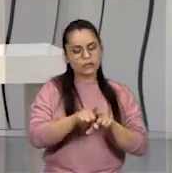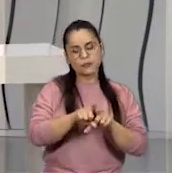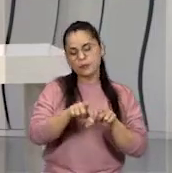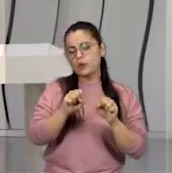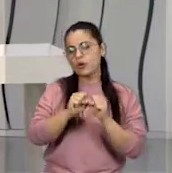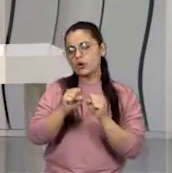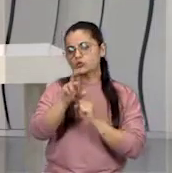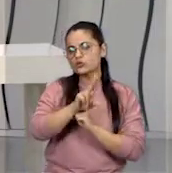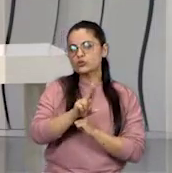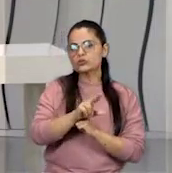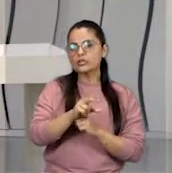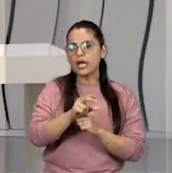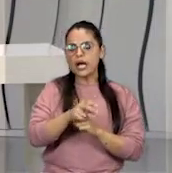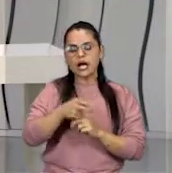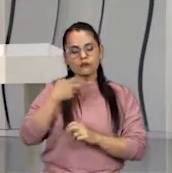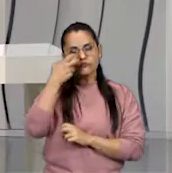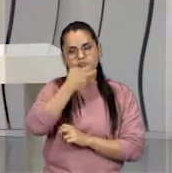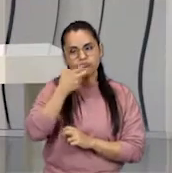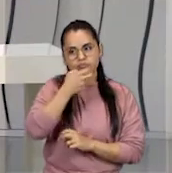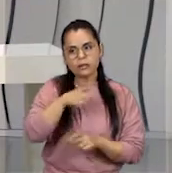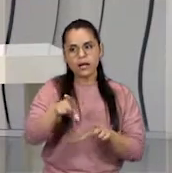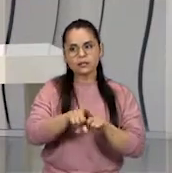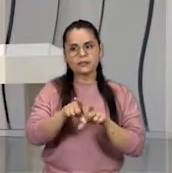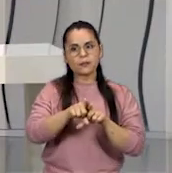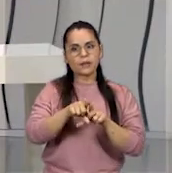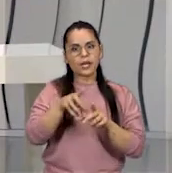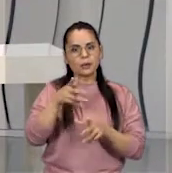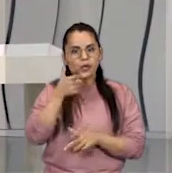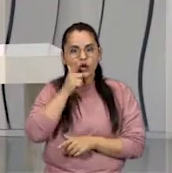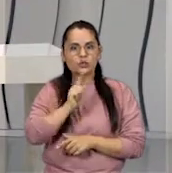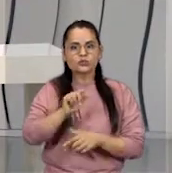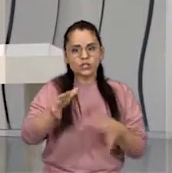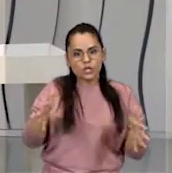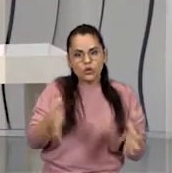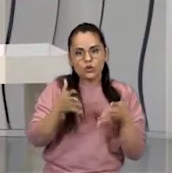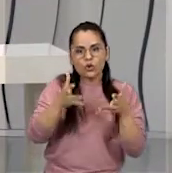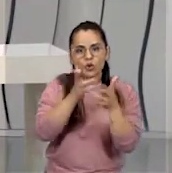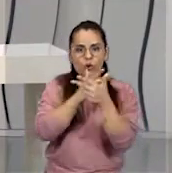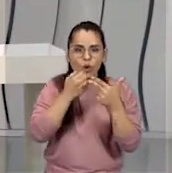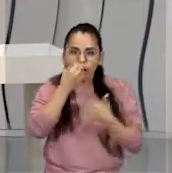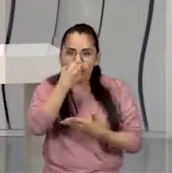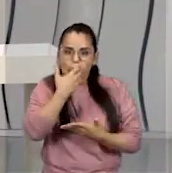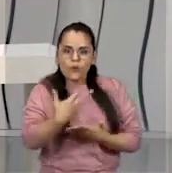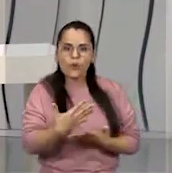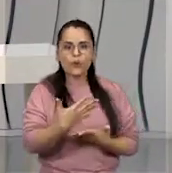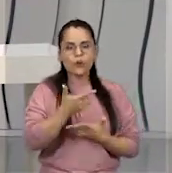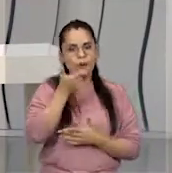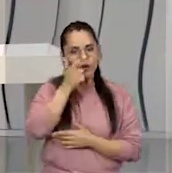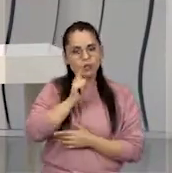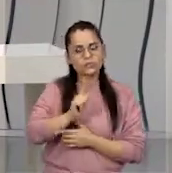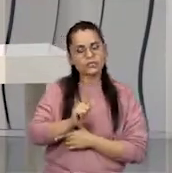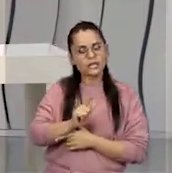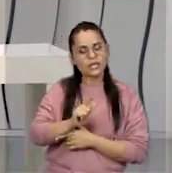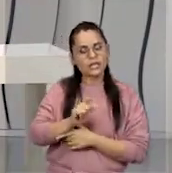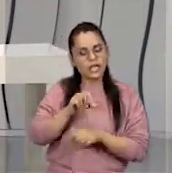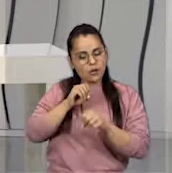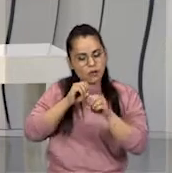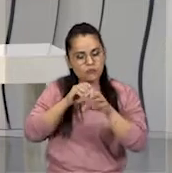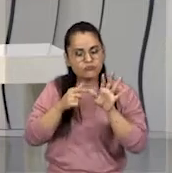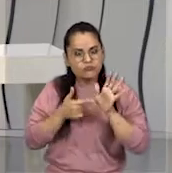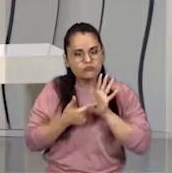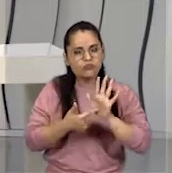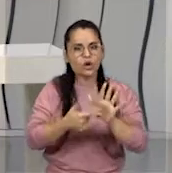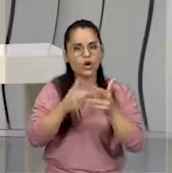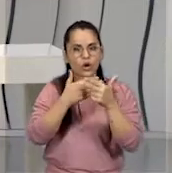todo o seu poder de oratória e de retórica para convencer coisas boas, tá? Para convencer as pessoas do caminho